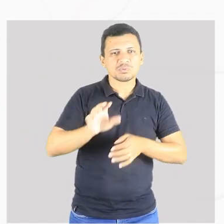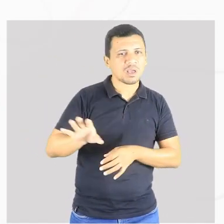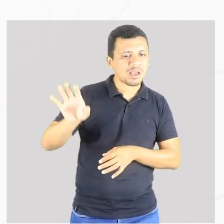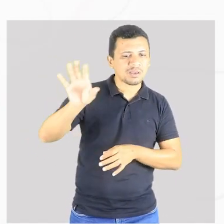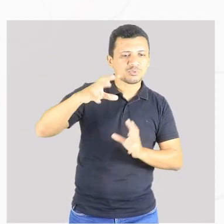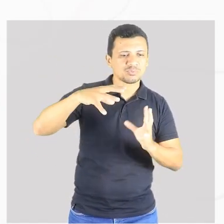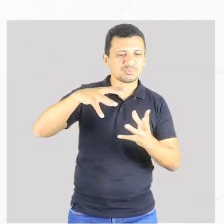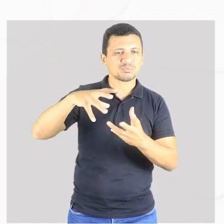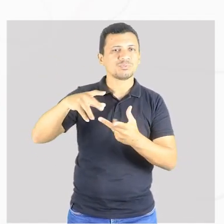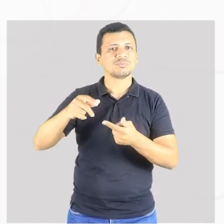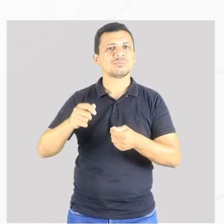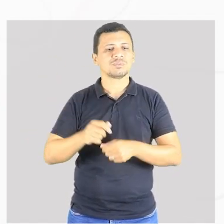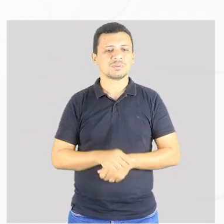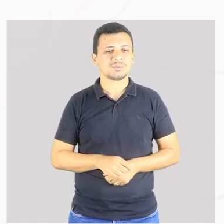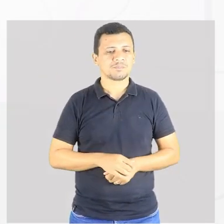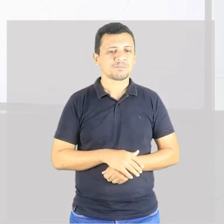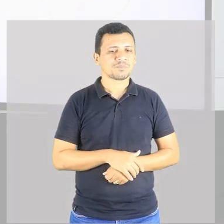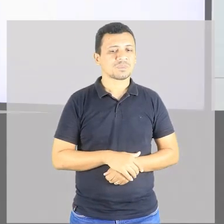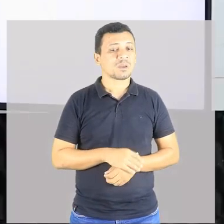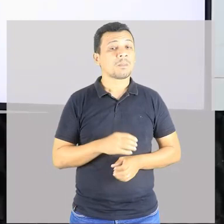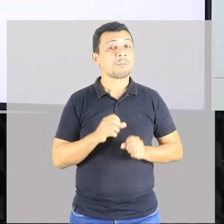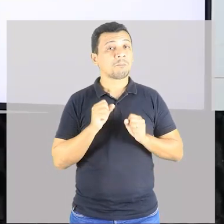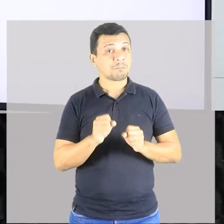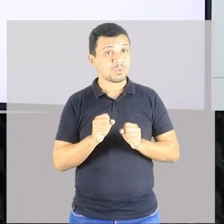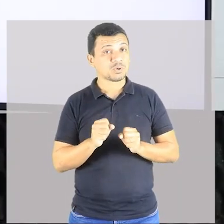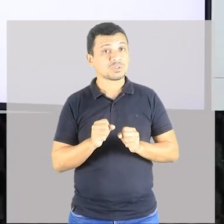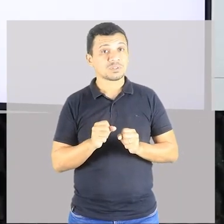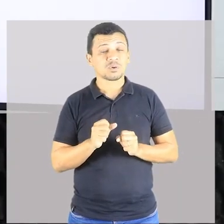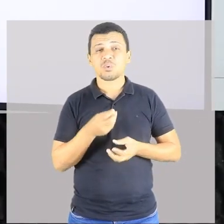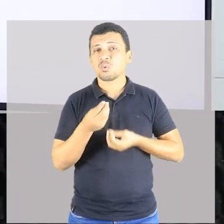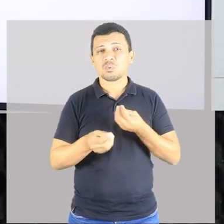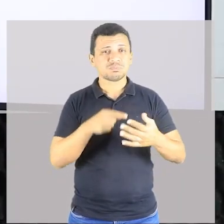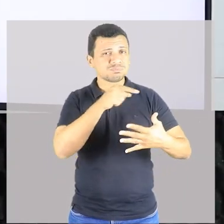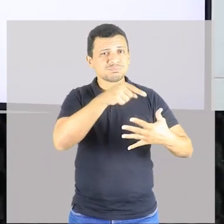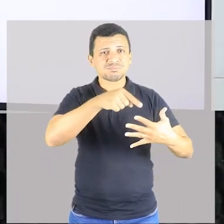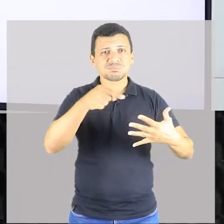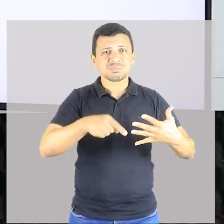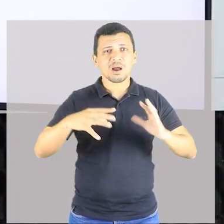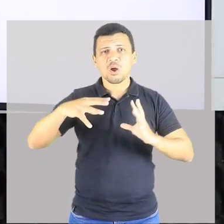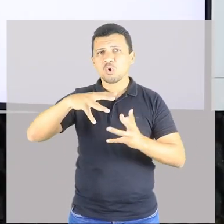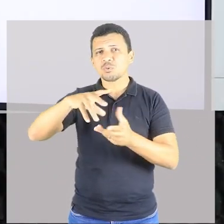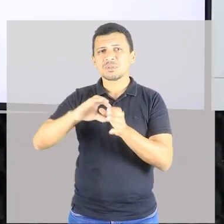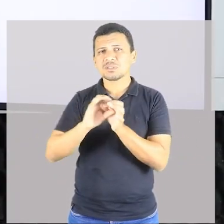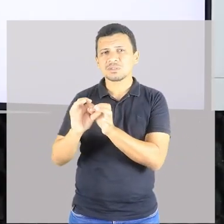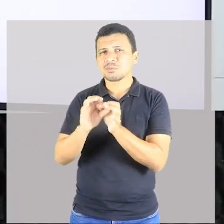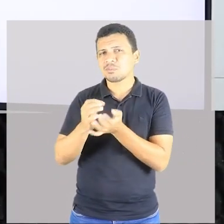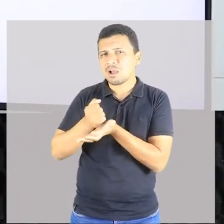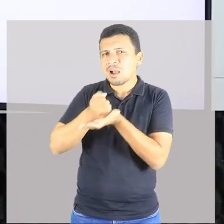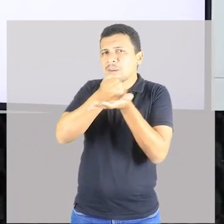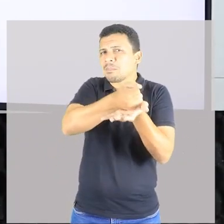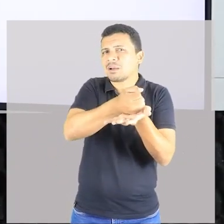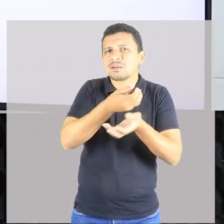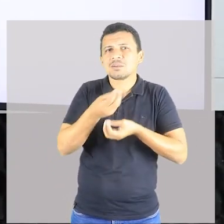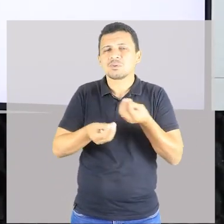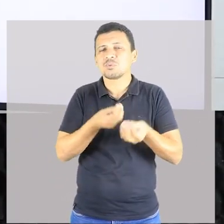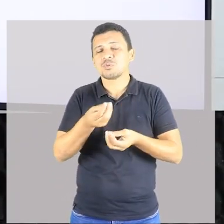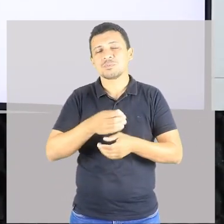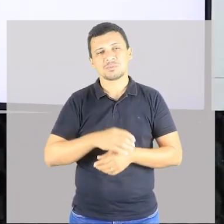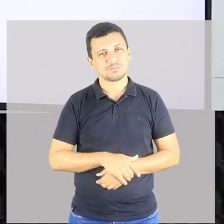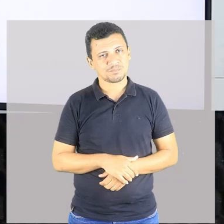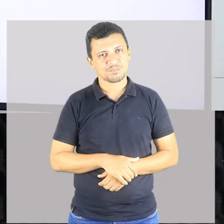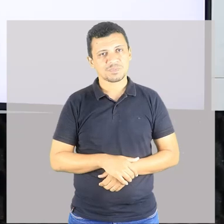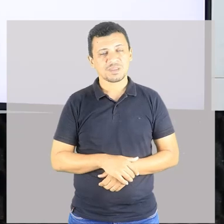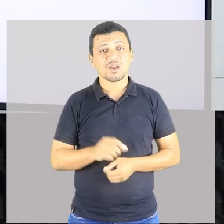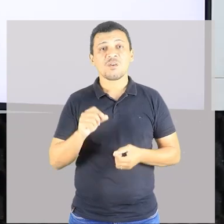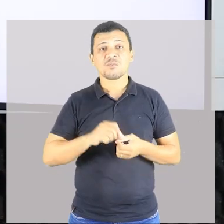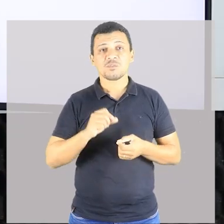mundo. Desse modo, pode-se apontar que a globalização está amparada em quê? O que faz a globalização